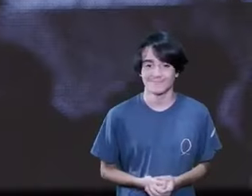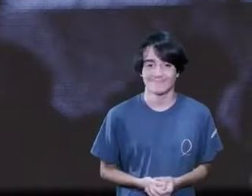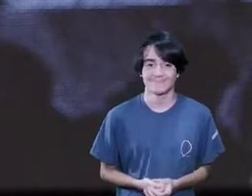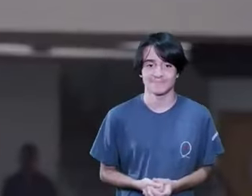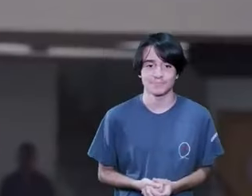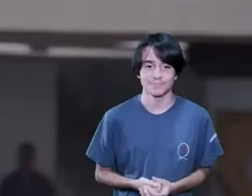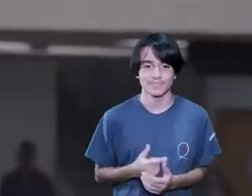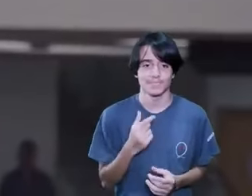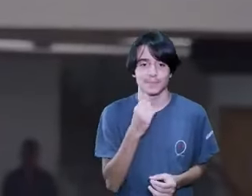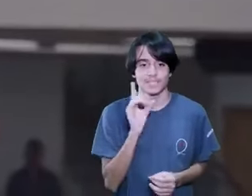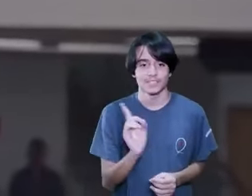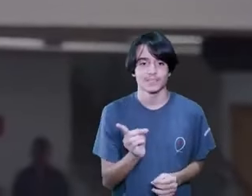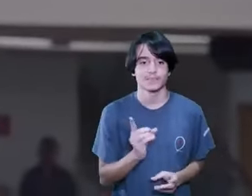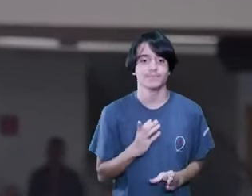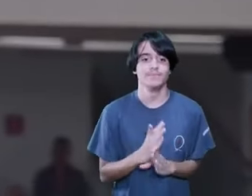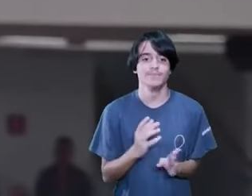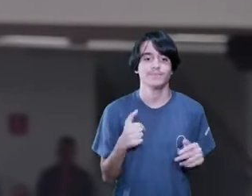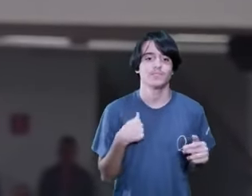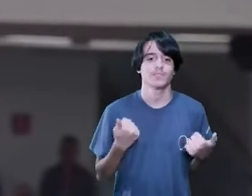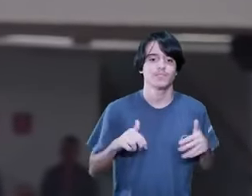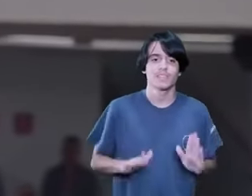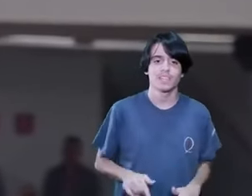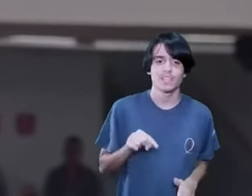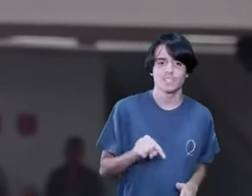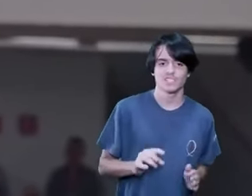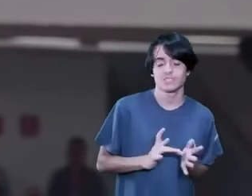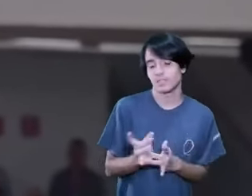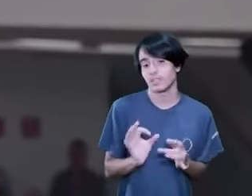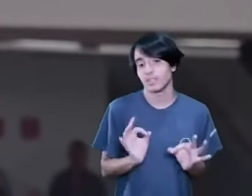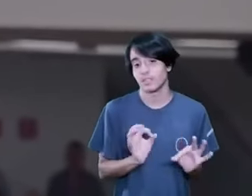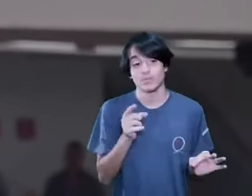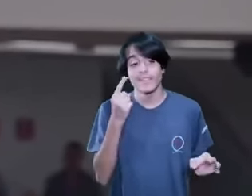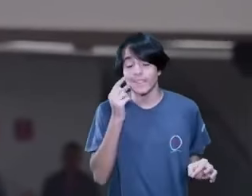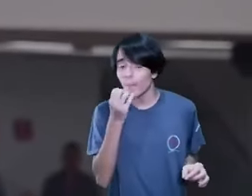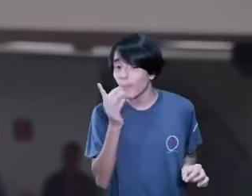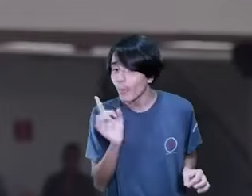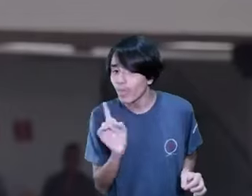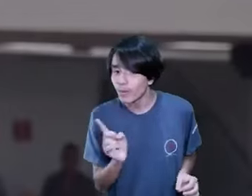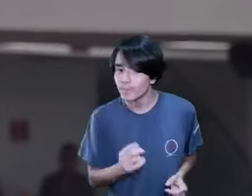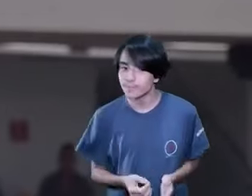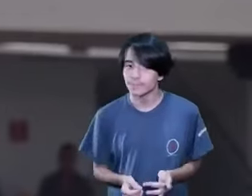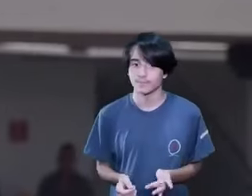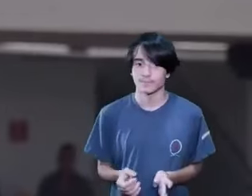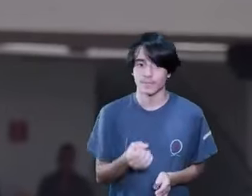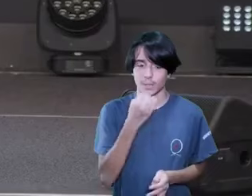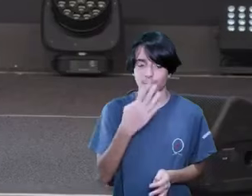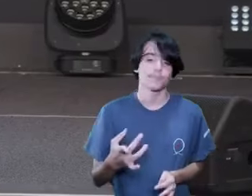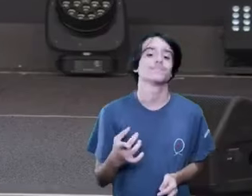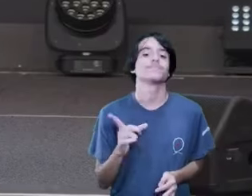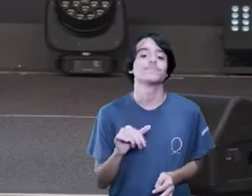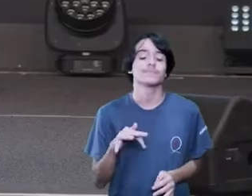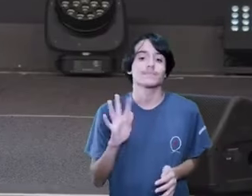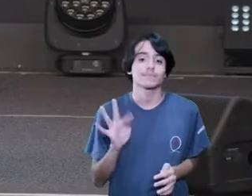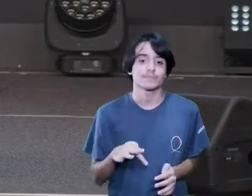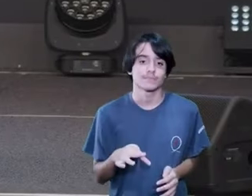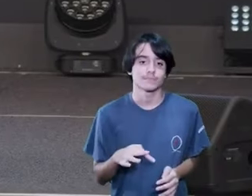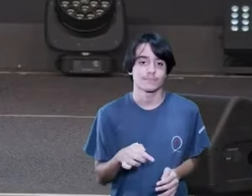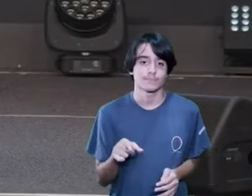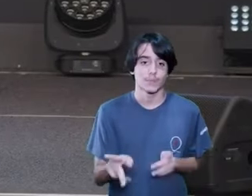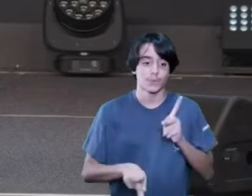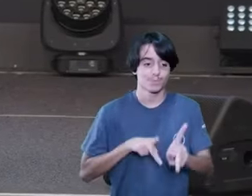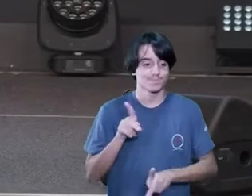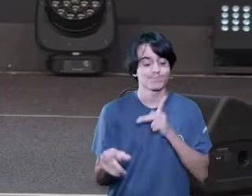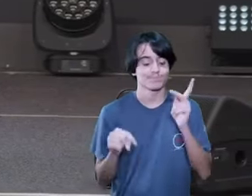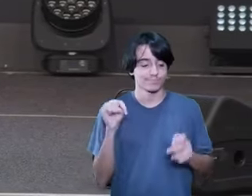Você não está bem. Ai, pastor, eu estou aqui, mas é com Jesus nada. Você não está bem da cabeça, não. Bem da cabeça está esse povo